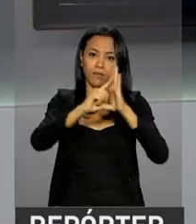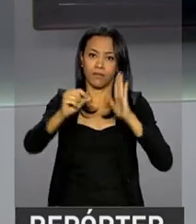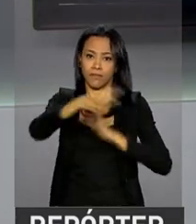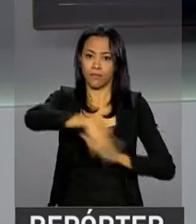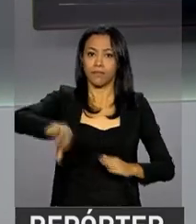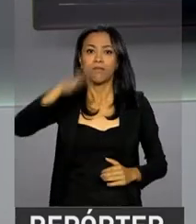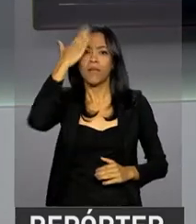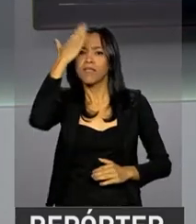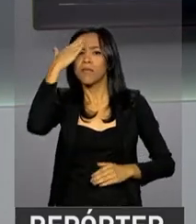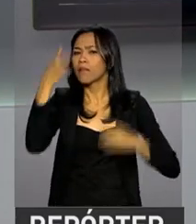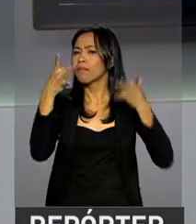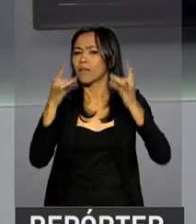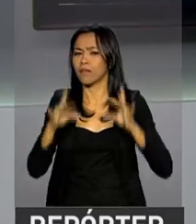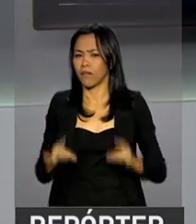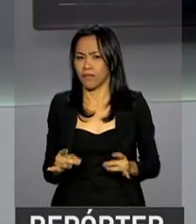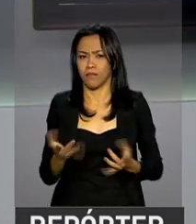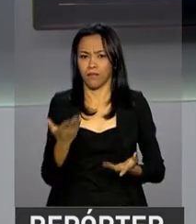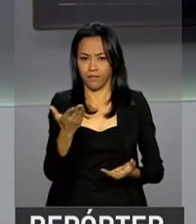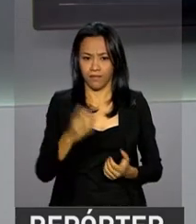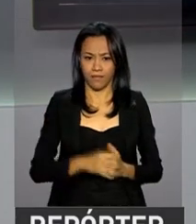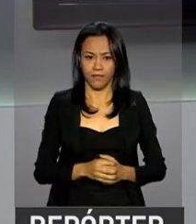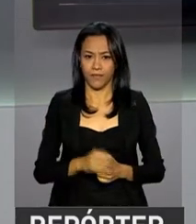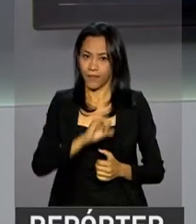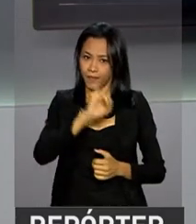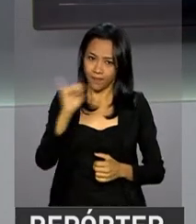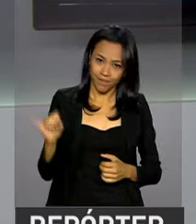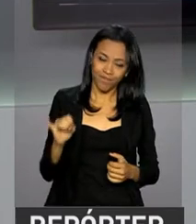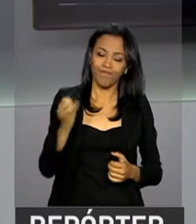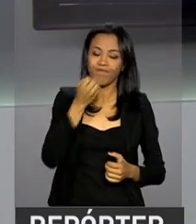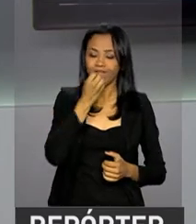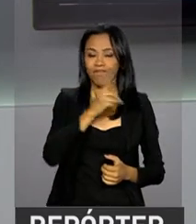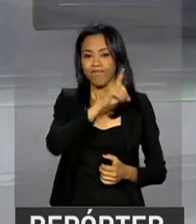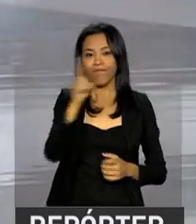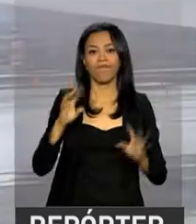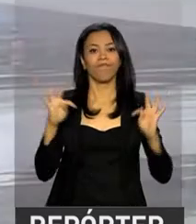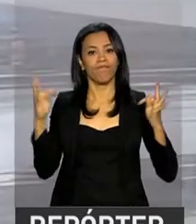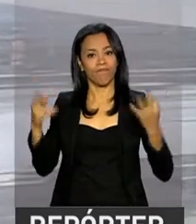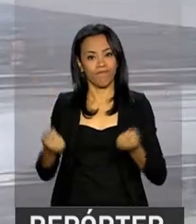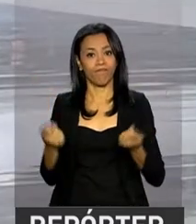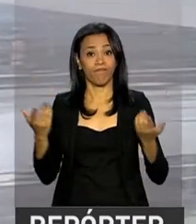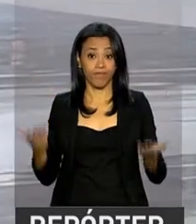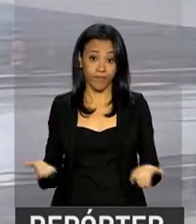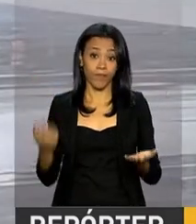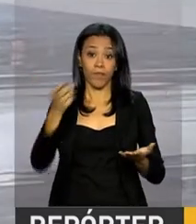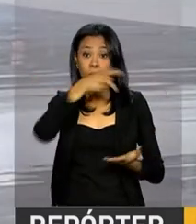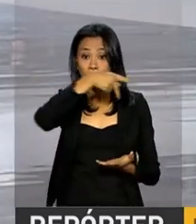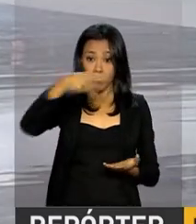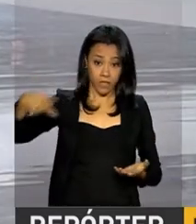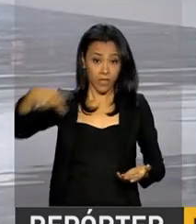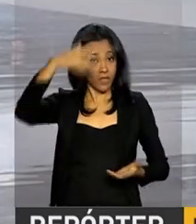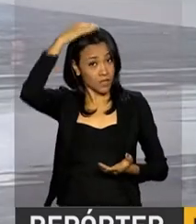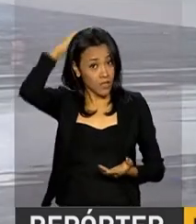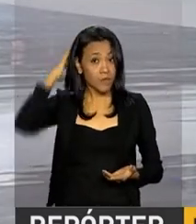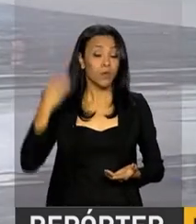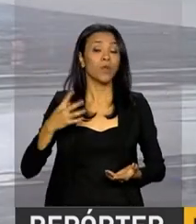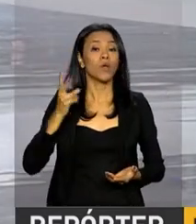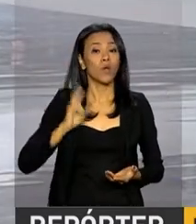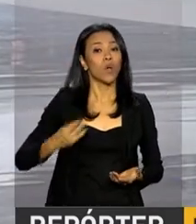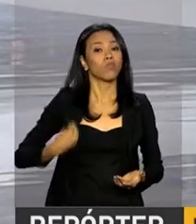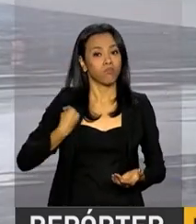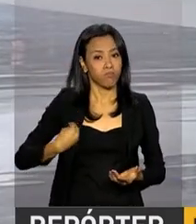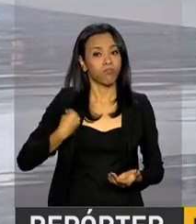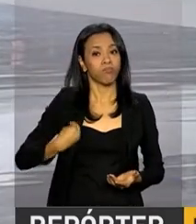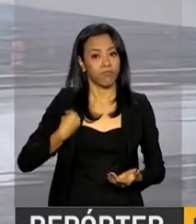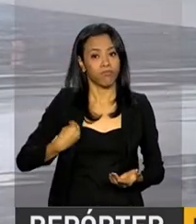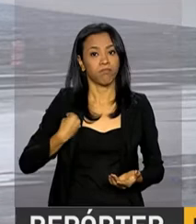detalhes olá nem lá está bom dia a todos olha a isso o presidente michel temer continua internado no hospital